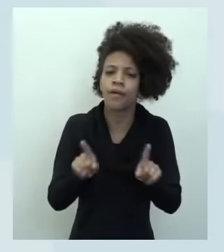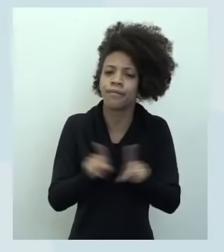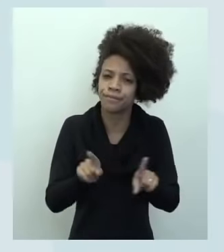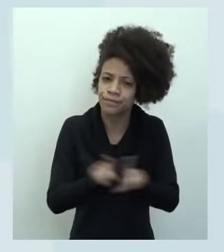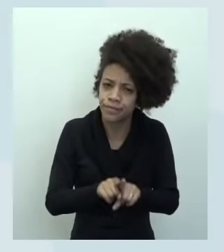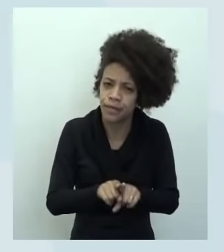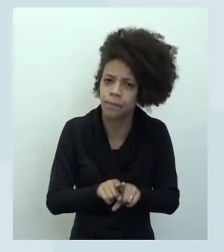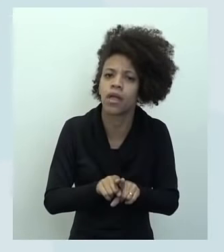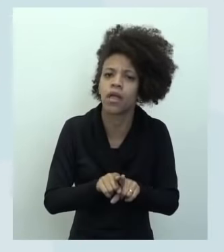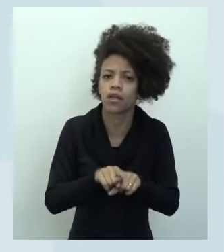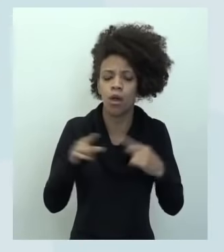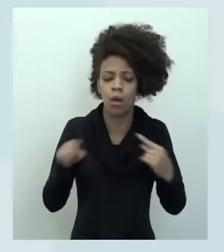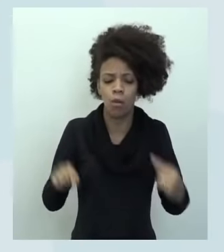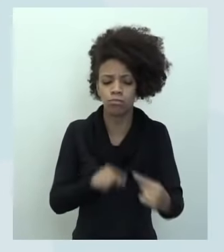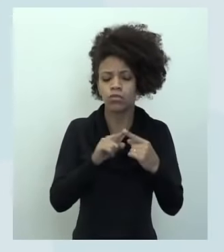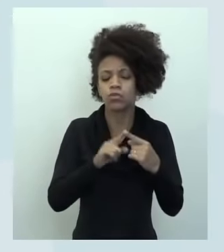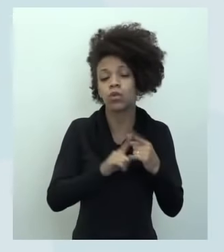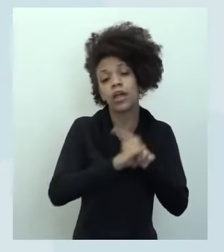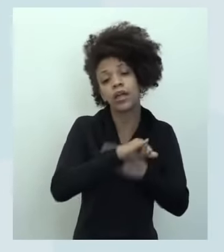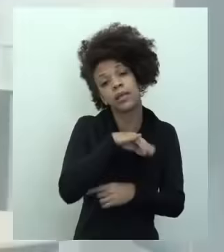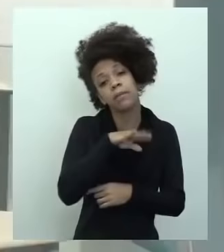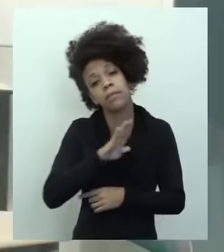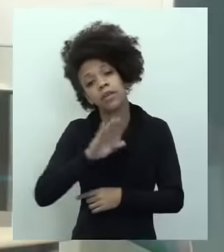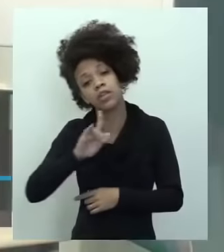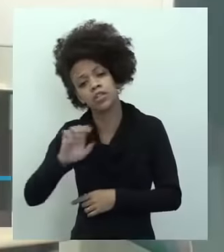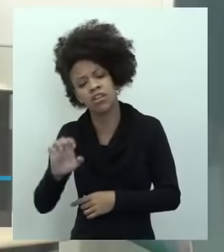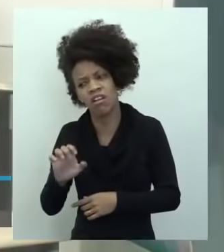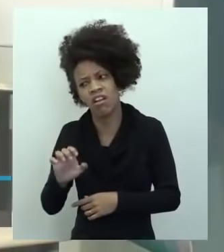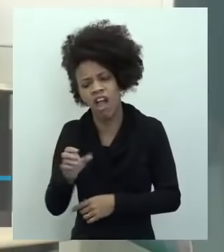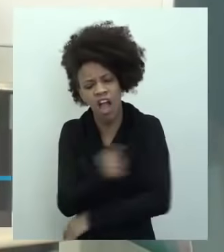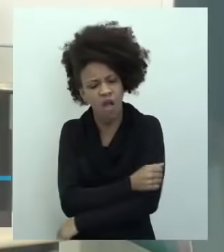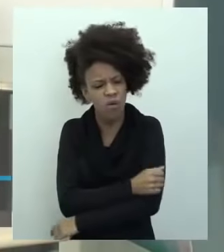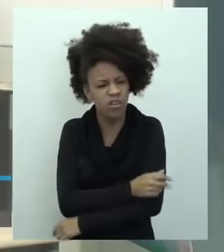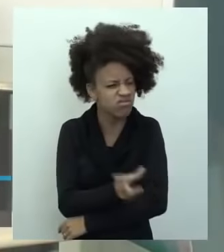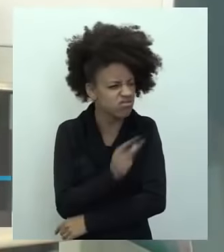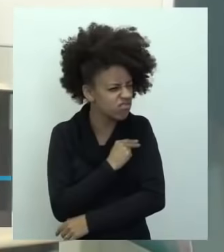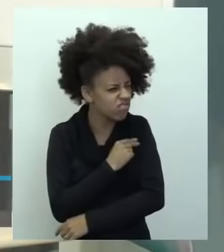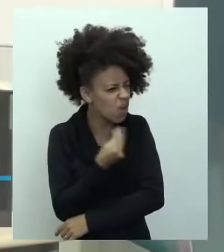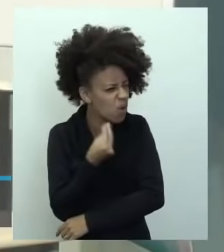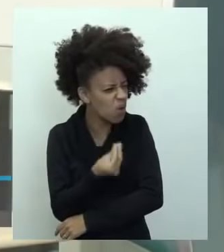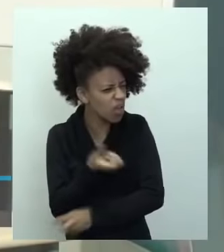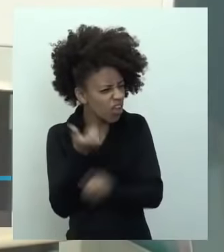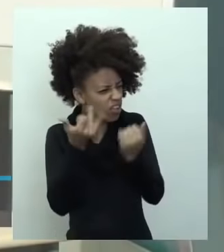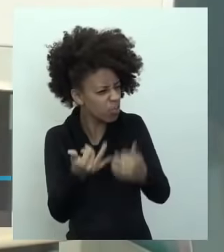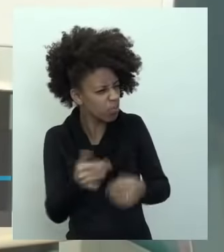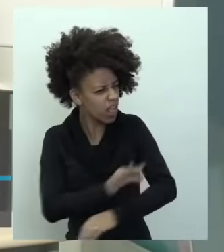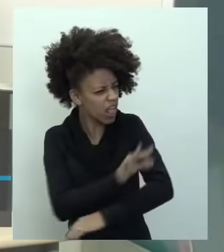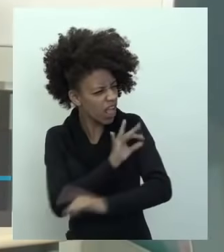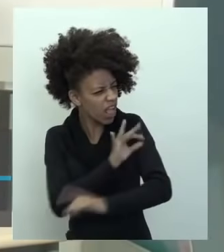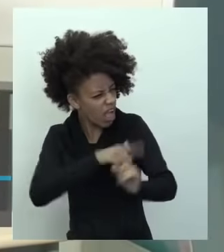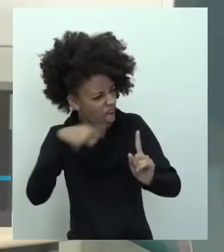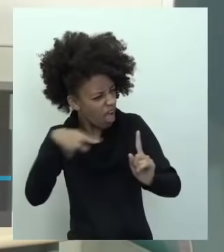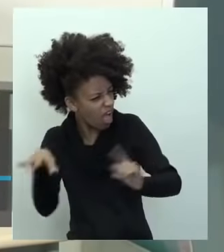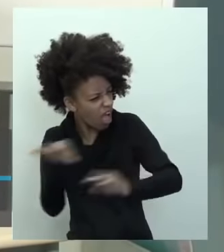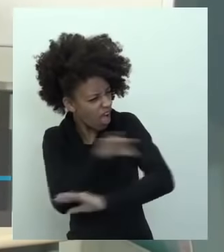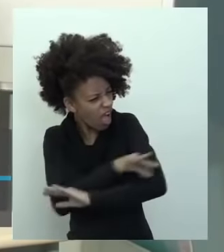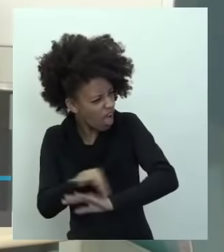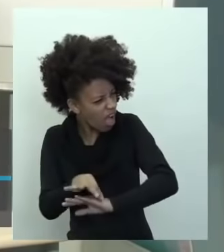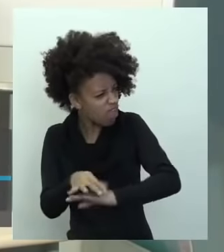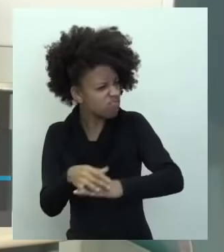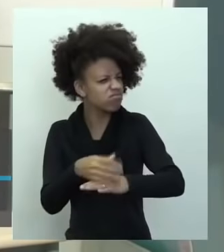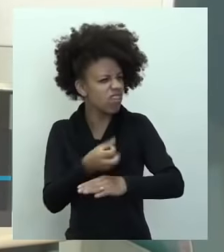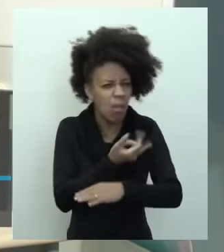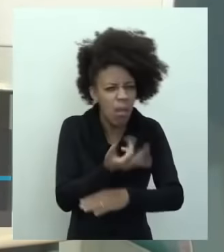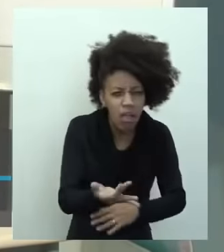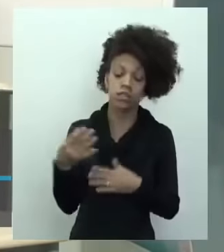IBGE. Aí o aluno falou, meu Deus do céu, o que é isso que a professora está falando de escala gráfica, escala numérica?